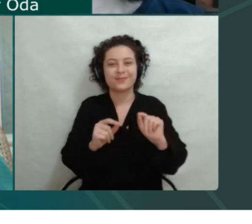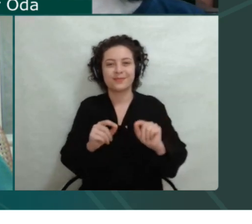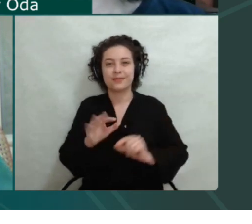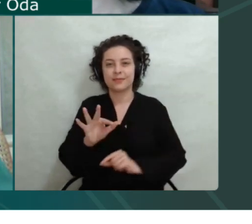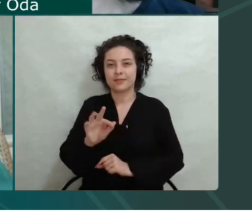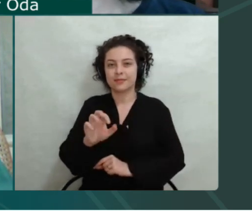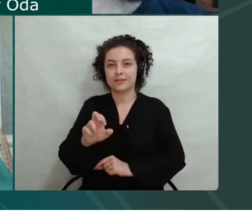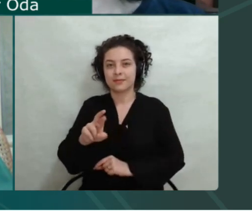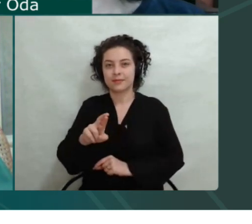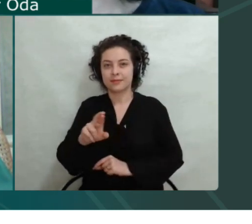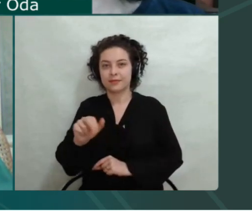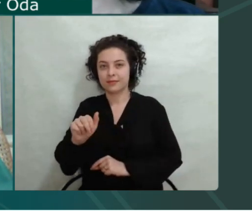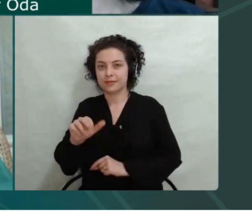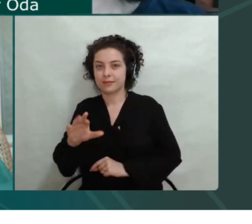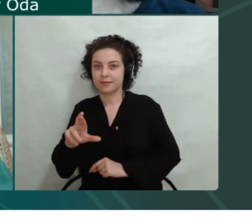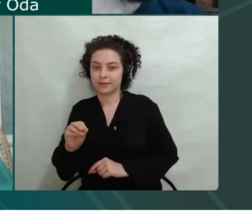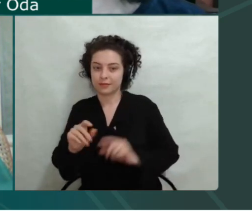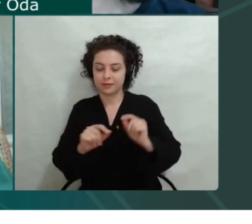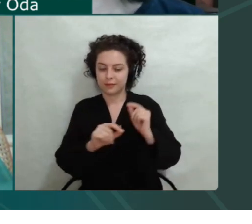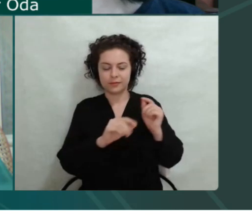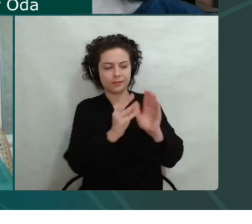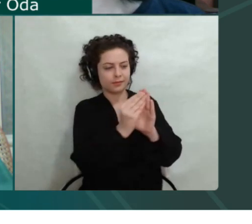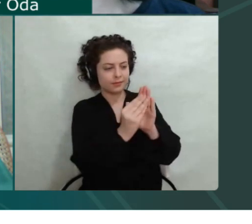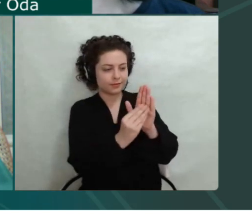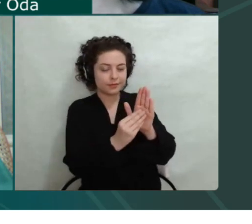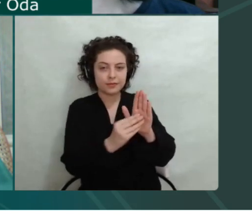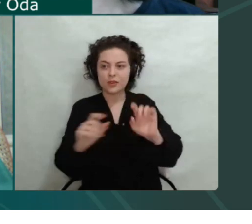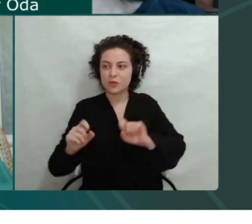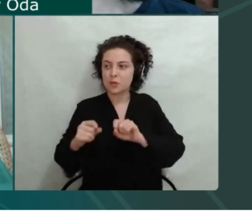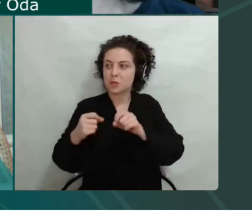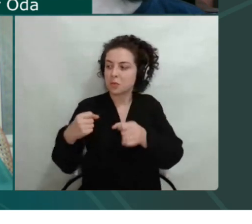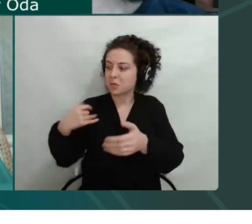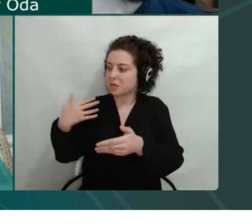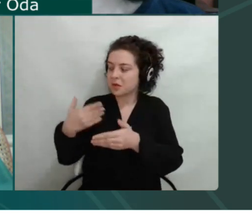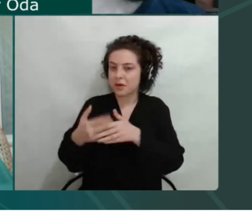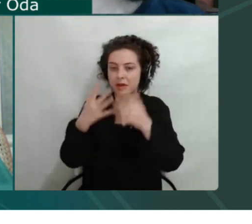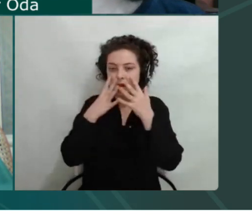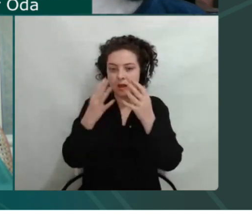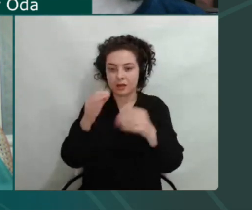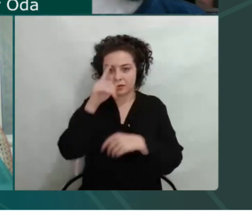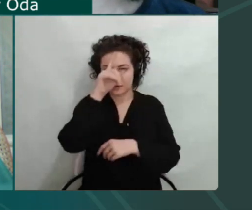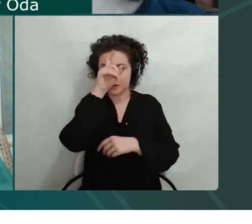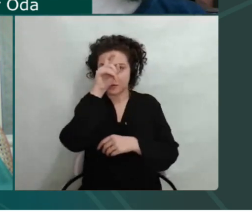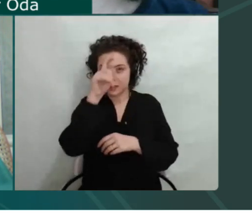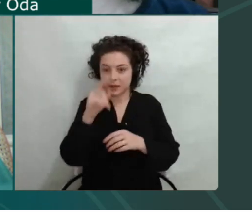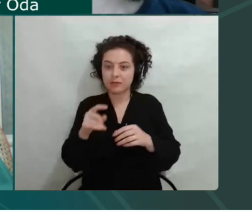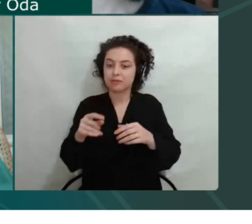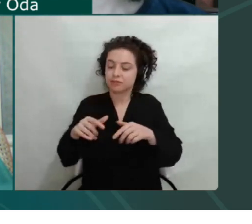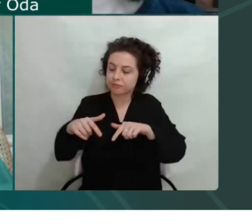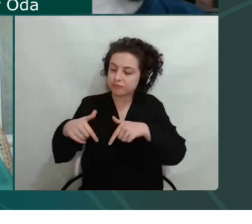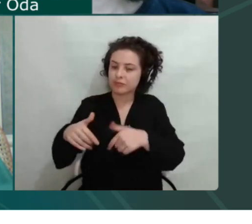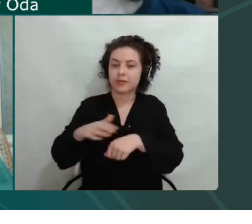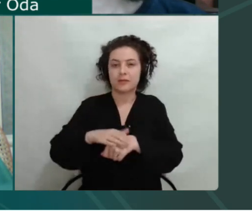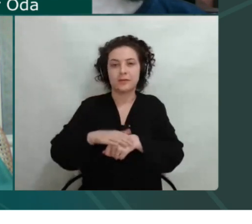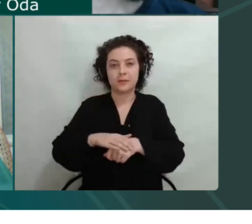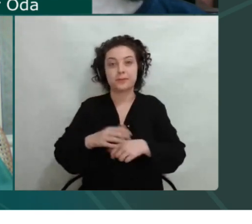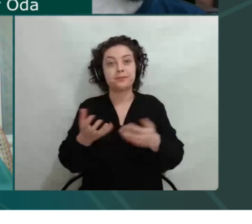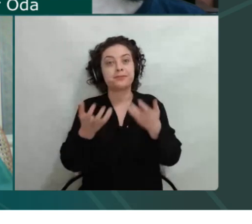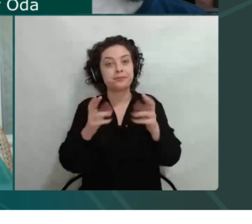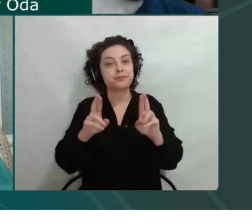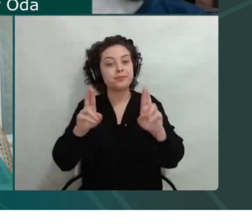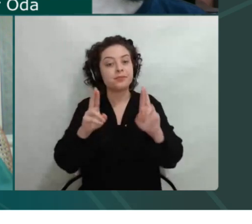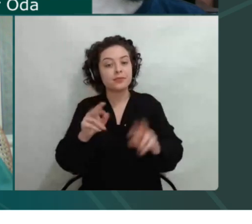descreveu um esforço gigantesco que a atenção hospitalar está fazendo, né? Então, eu gostaria que o professor